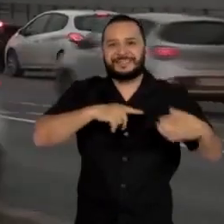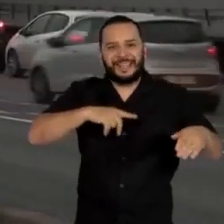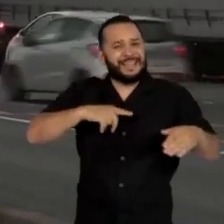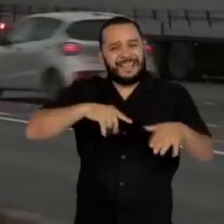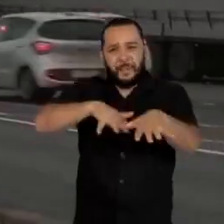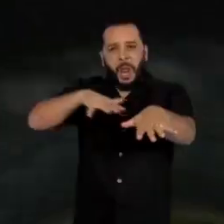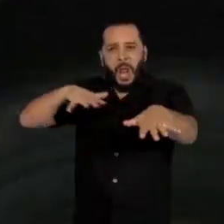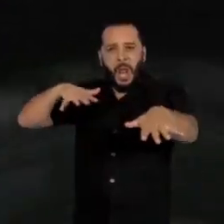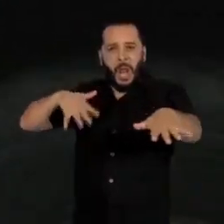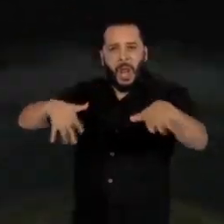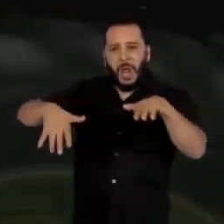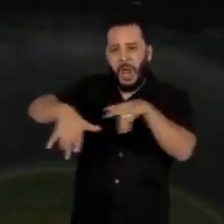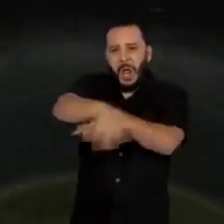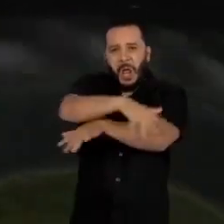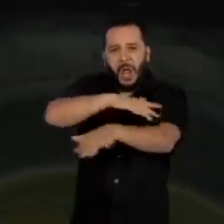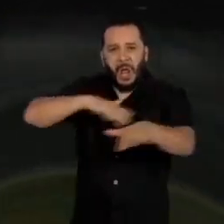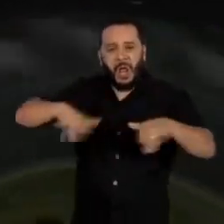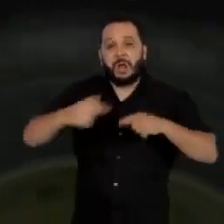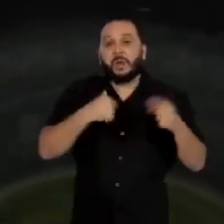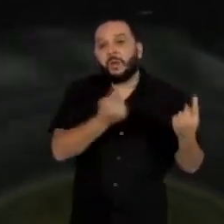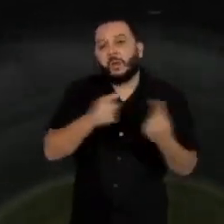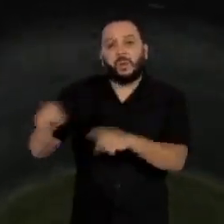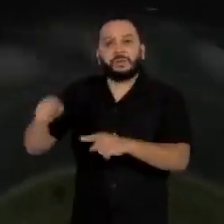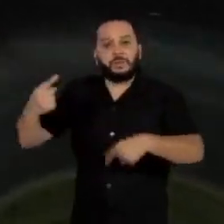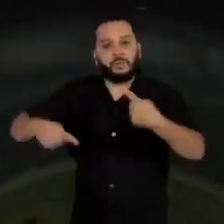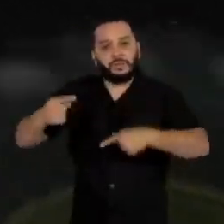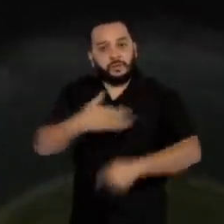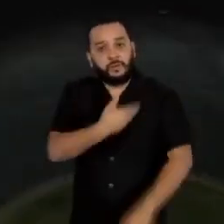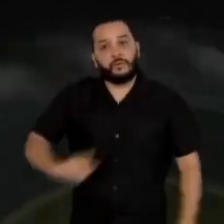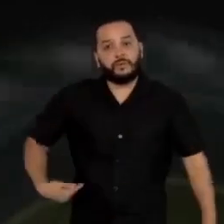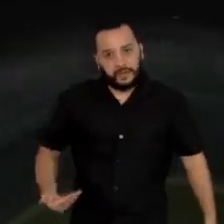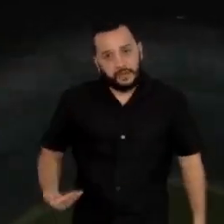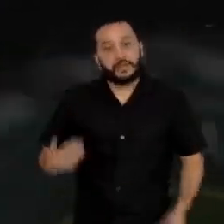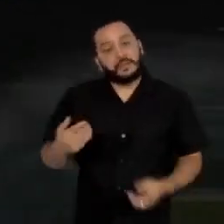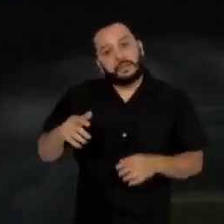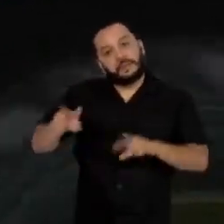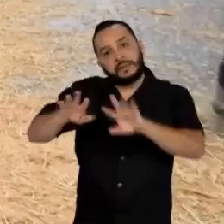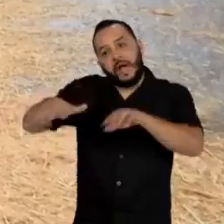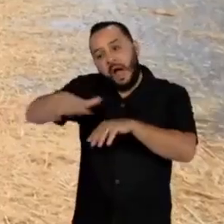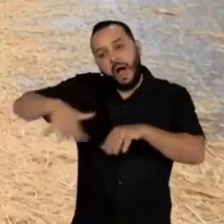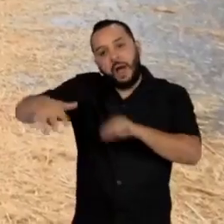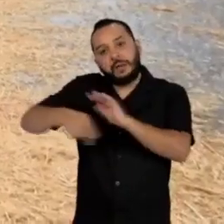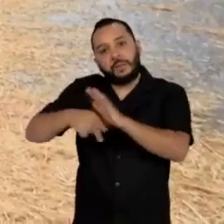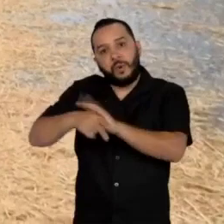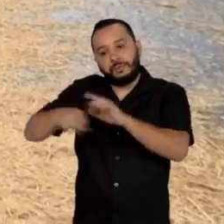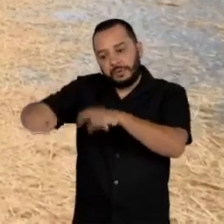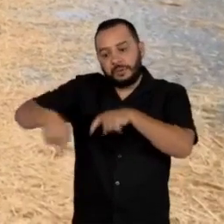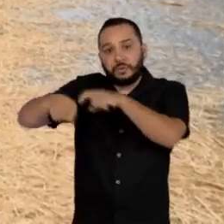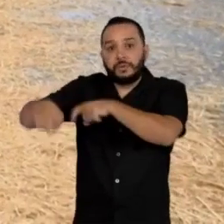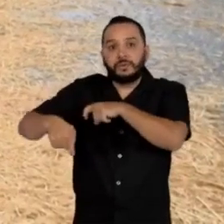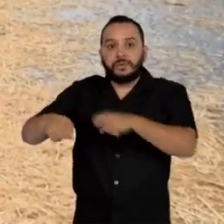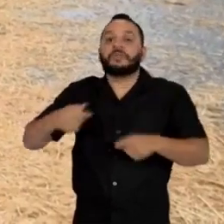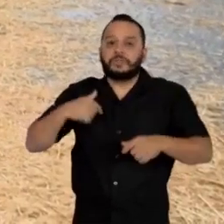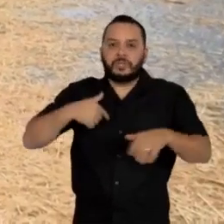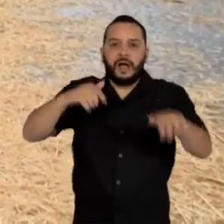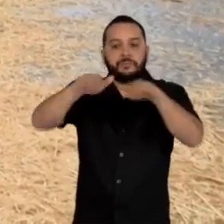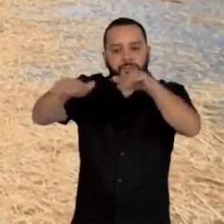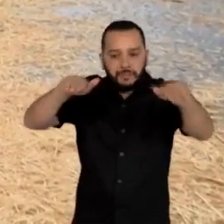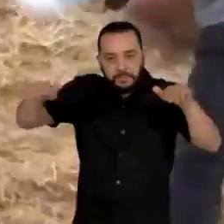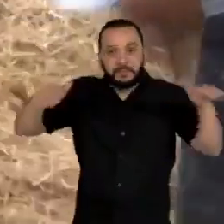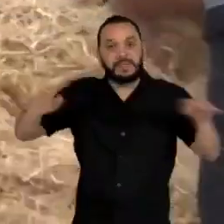no trânsito, em protesto contra as políticas do governo para a agricultura. A manifestação, convocada